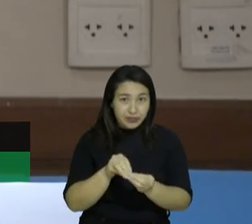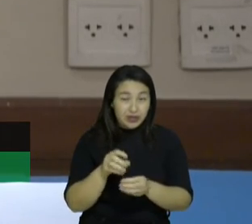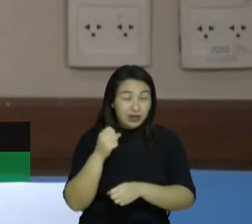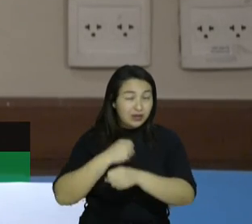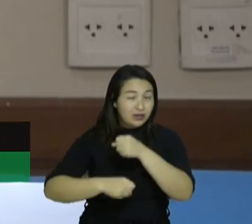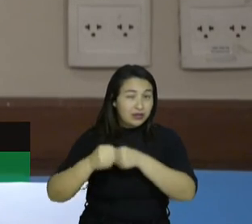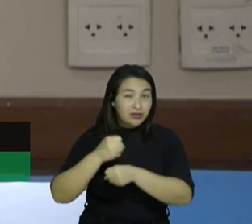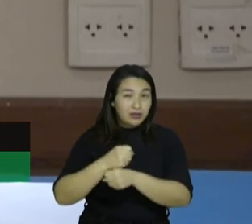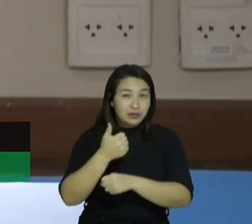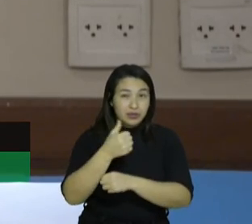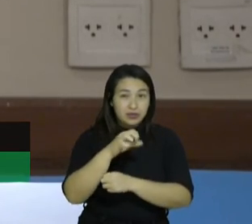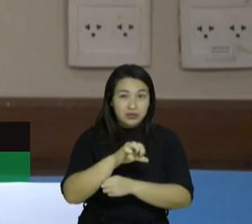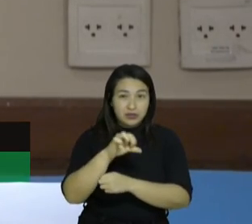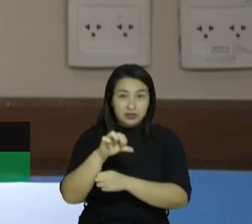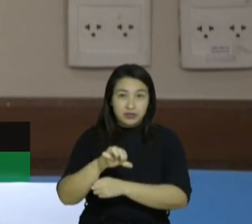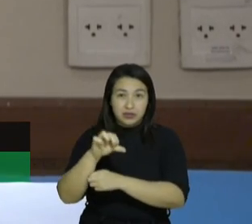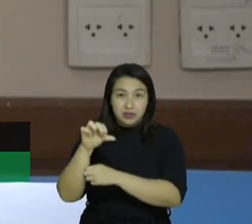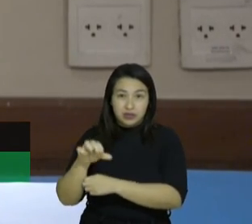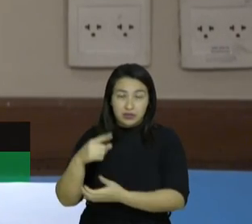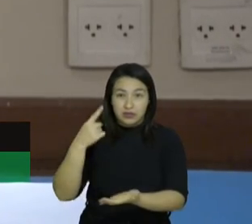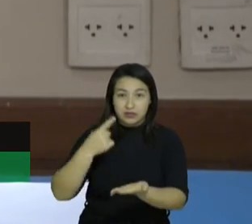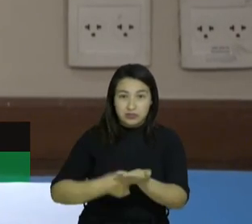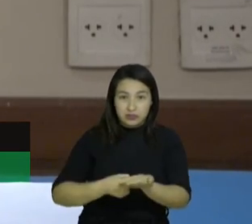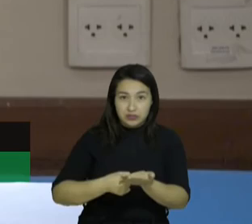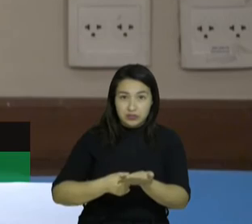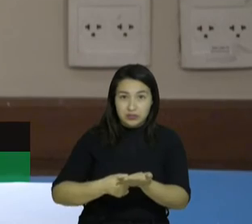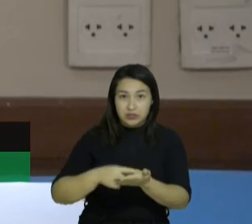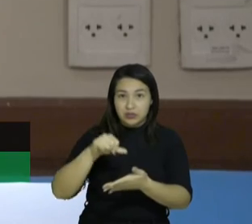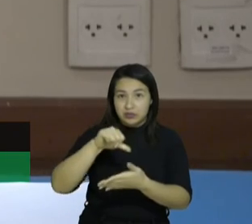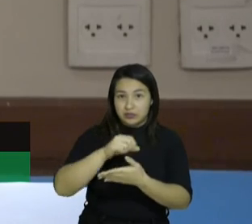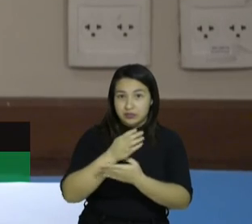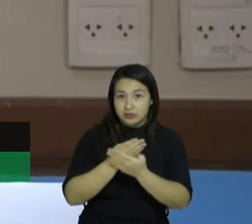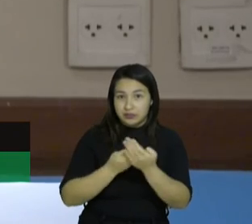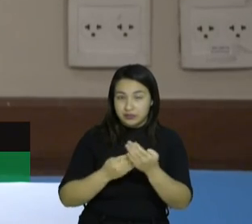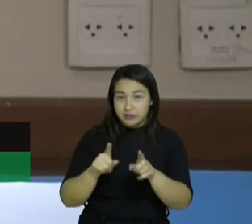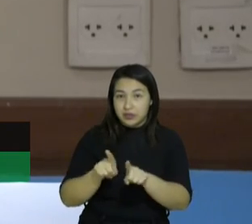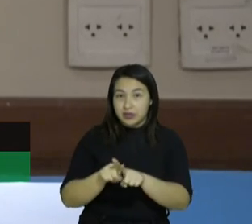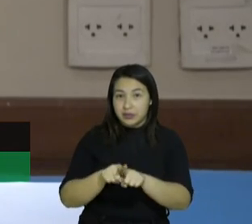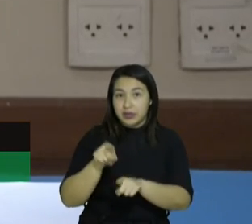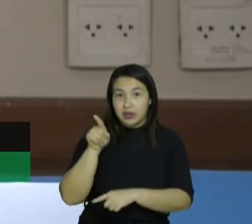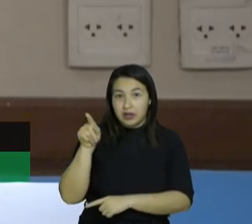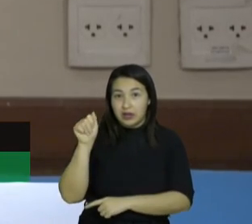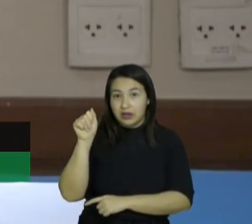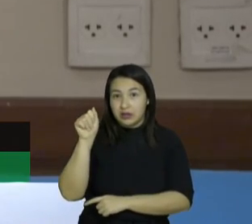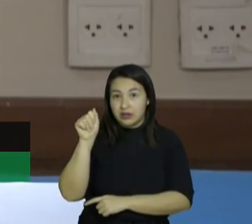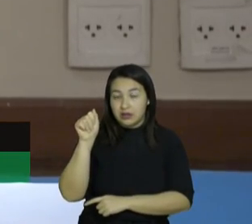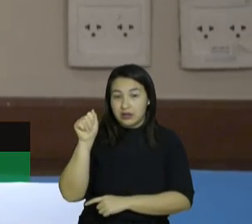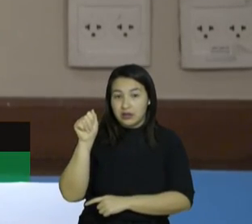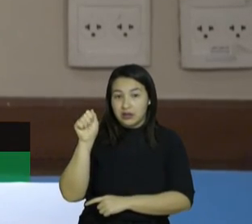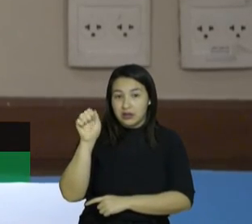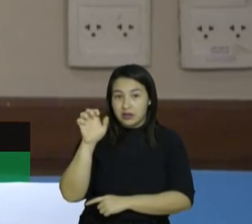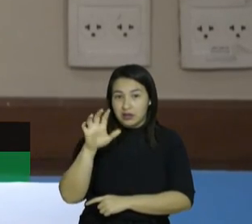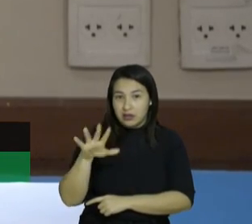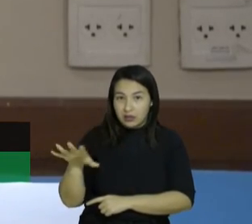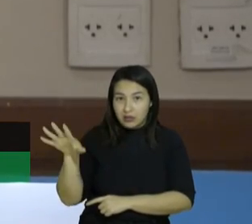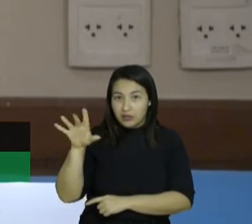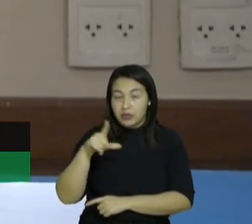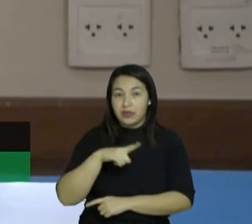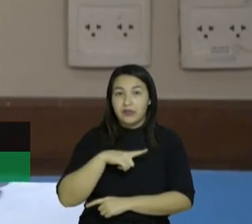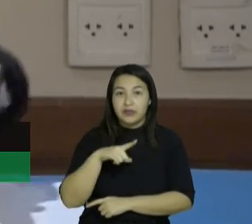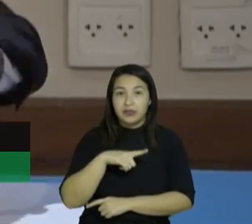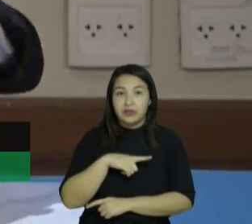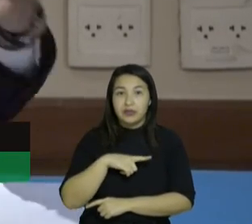1999 quando se assinou o acordo quadro Mercosul União Europeia a literatura fala muito em acordos de primeira geração né